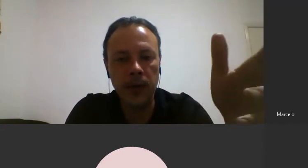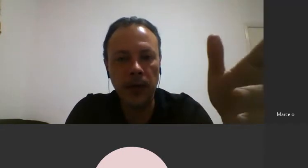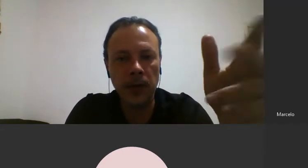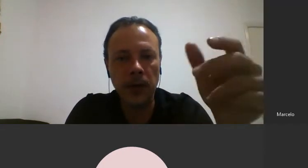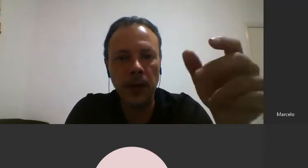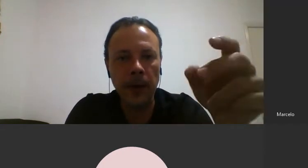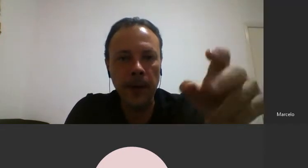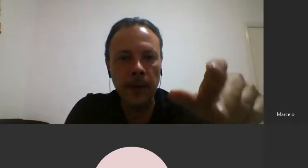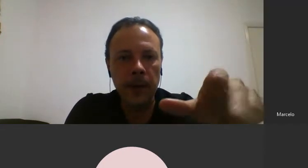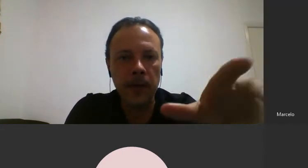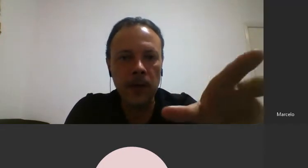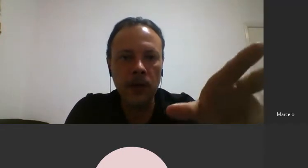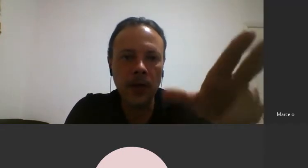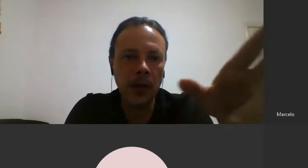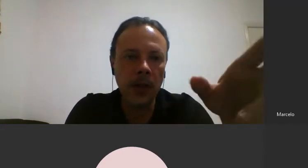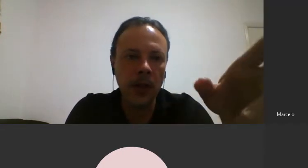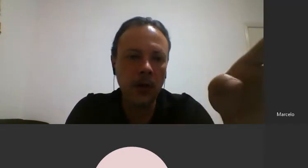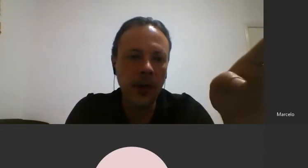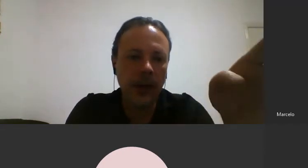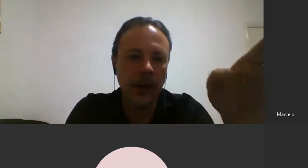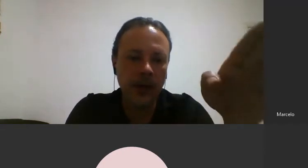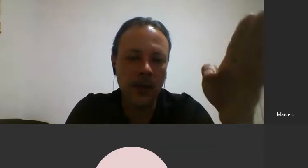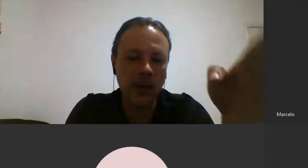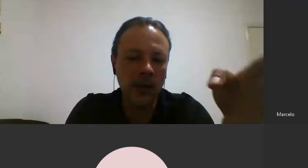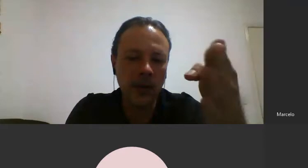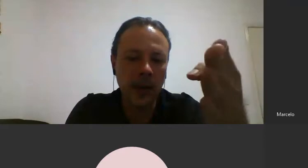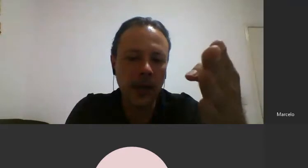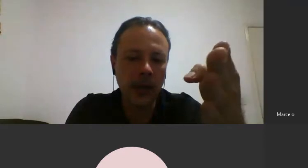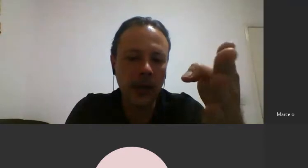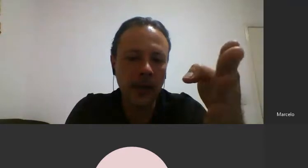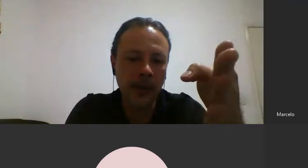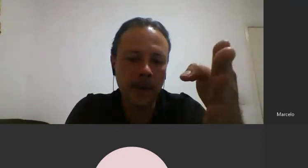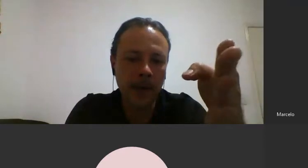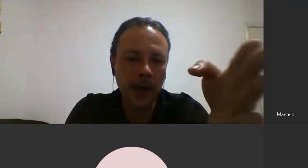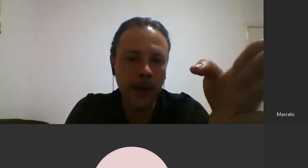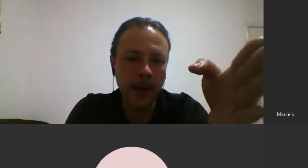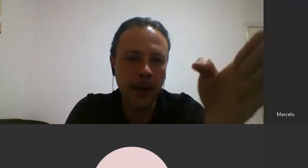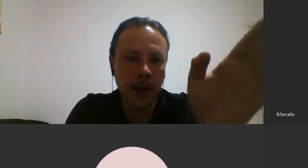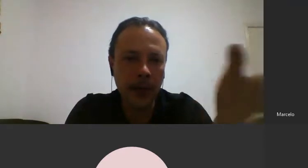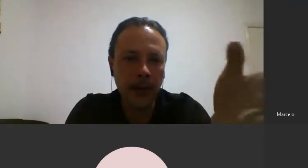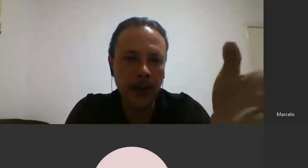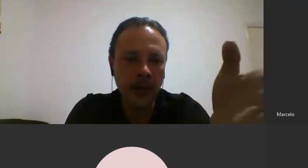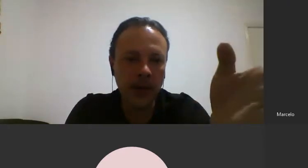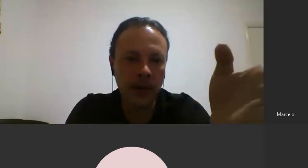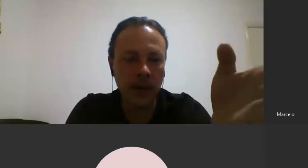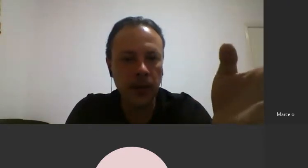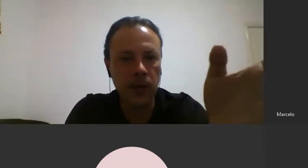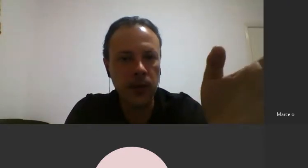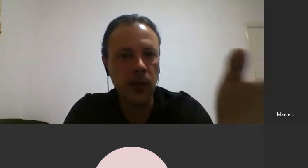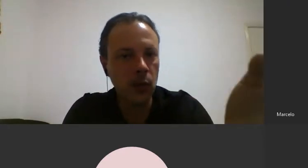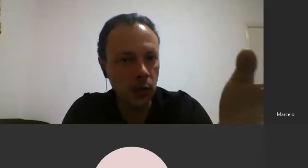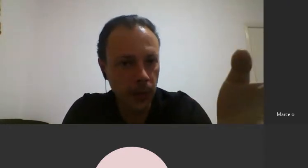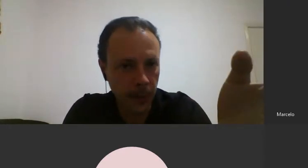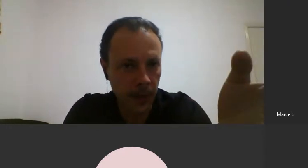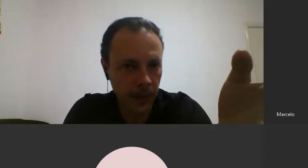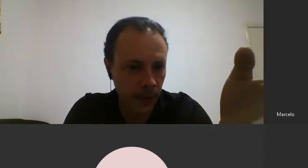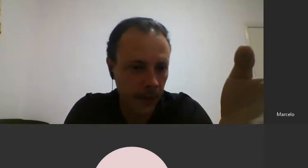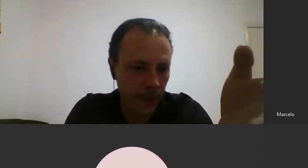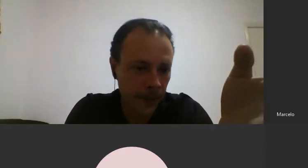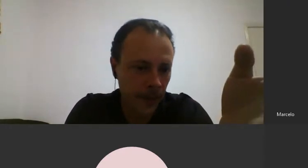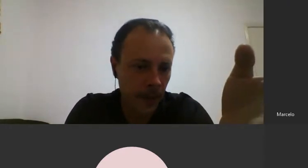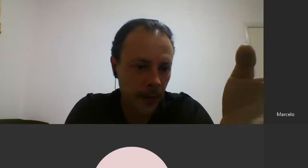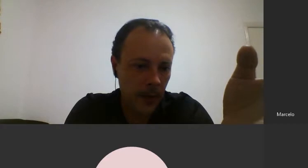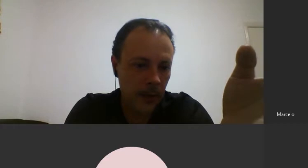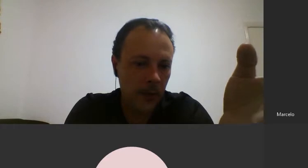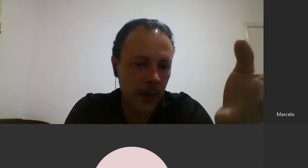ter conversado aqui, mas eu vou ter que retomar isso. Então a gente vai parar aqui, tá? Daqui para frente fica para o segundo